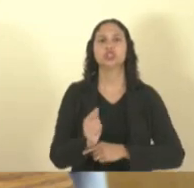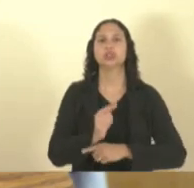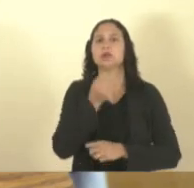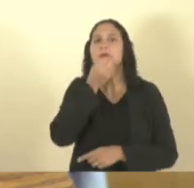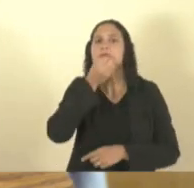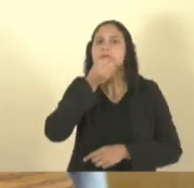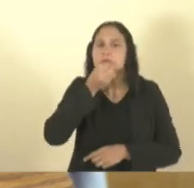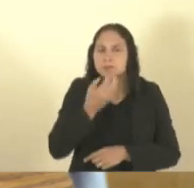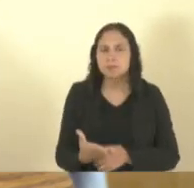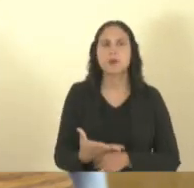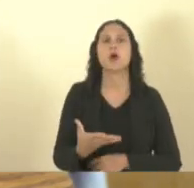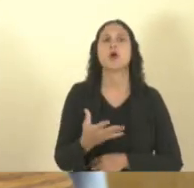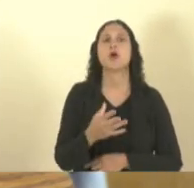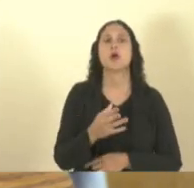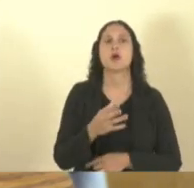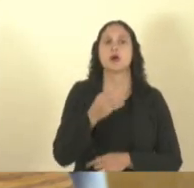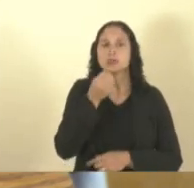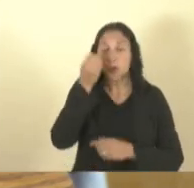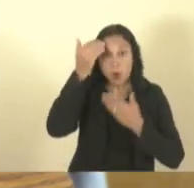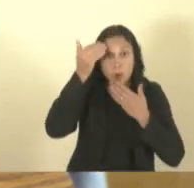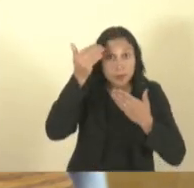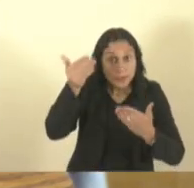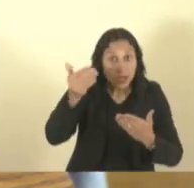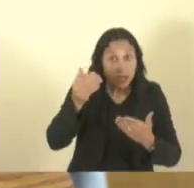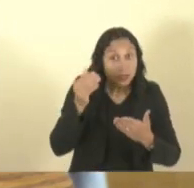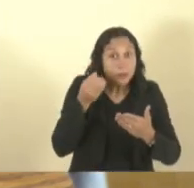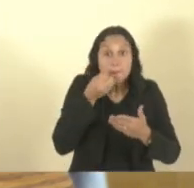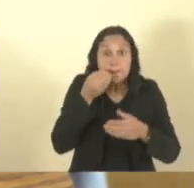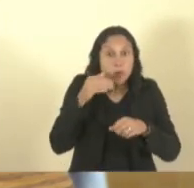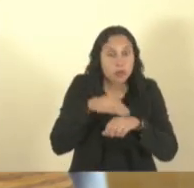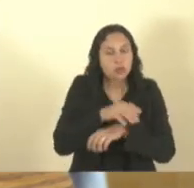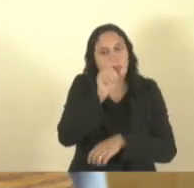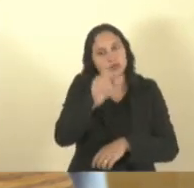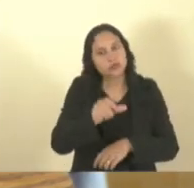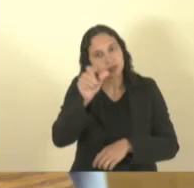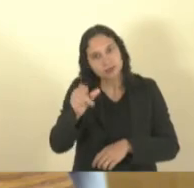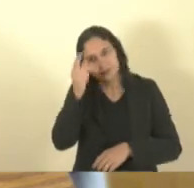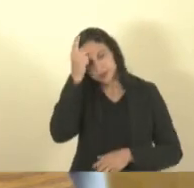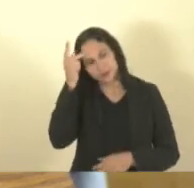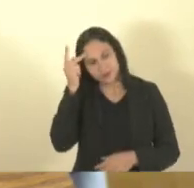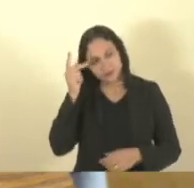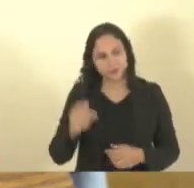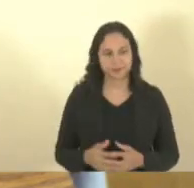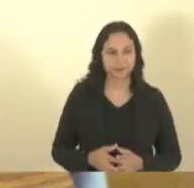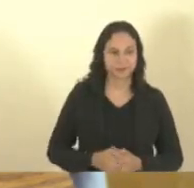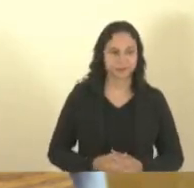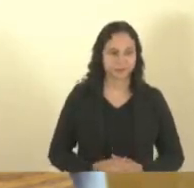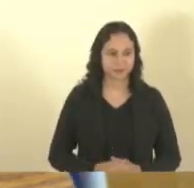estamos fazendo no Estado do Espírito Santo. Meu muito obrigado, uma ótima noite a cada um de vocês.